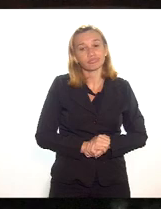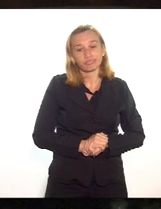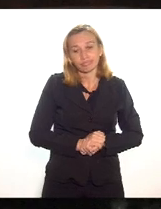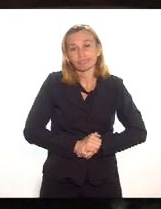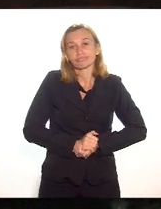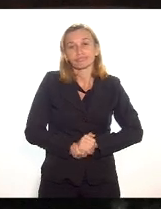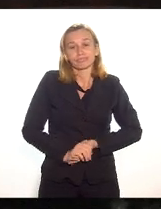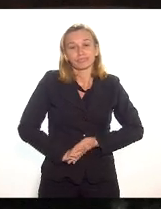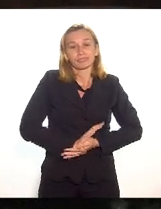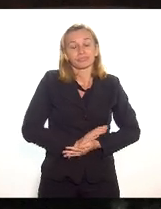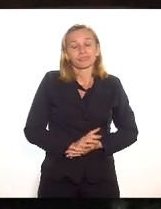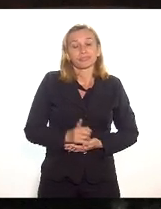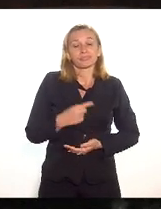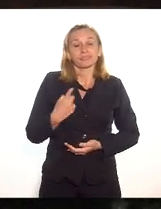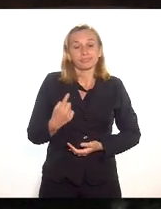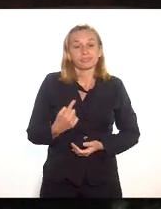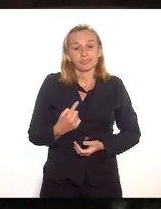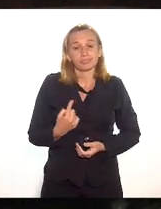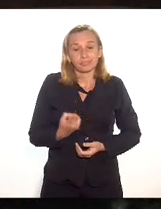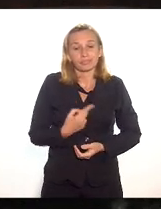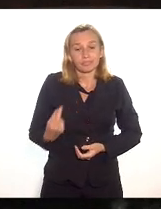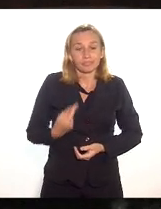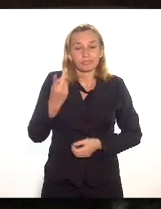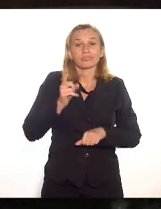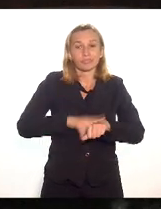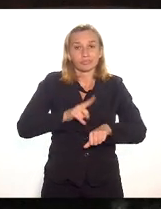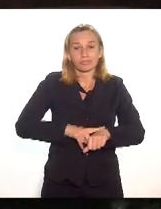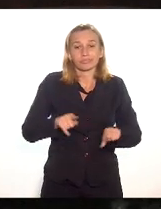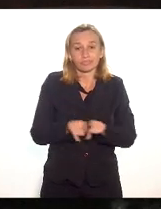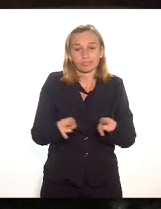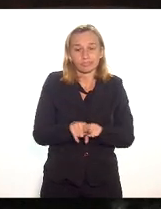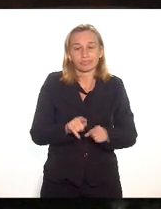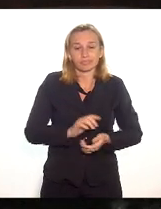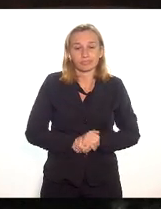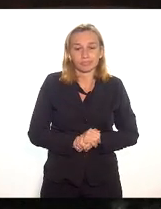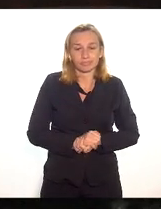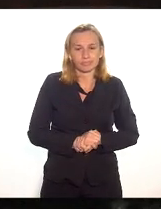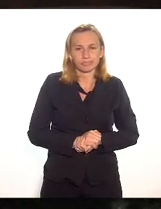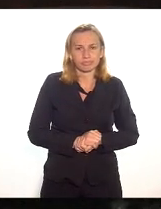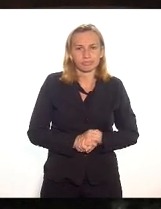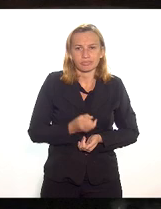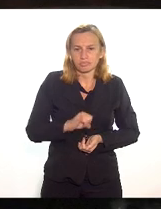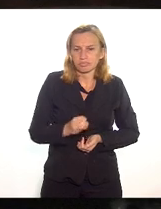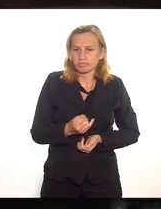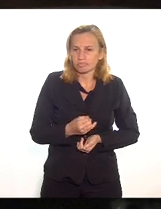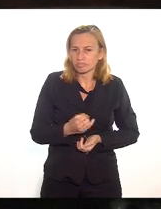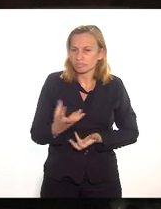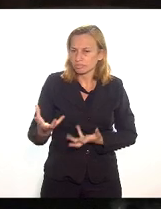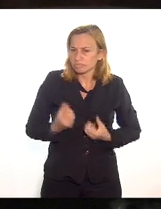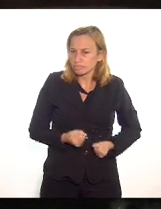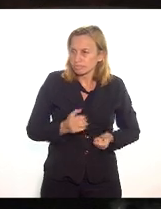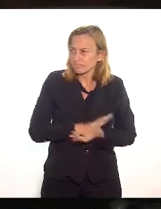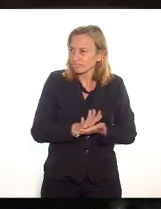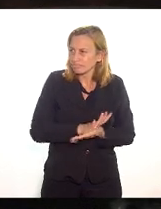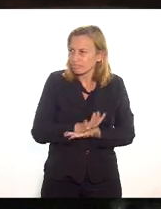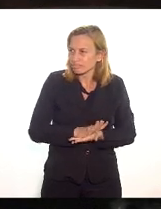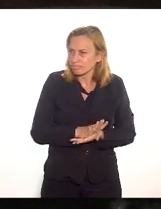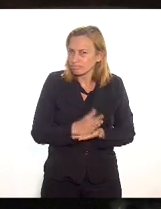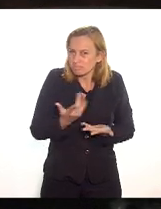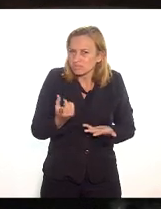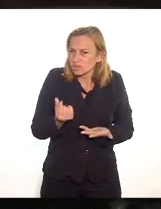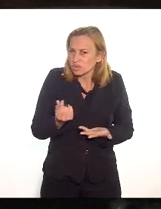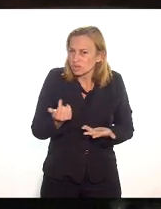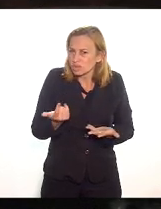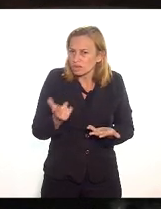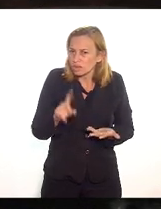social, que é o que a gente preza nesse momento também. Mas se não estão recebendo, que lucro é